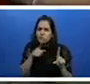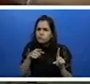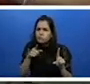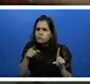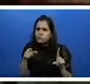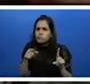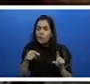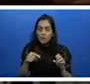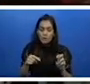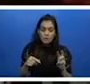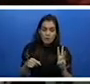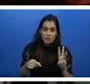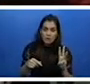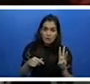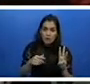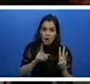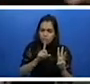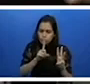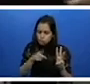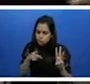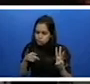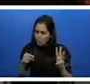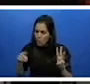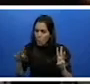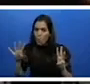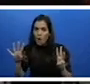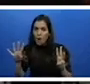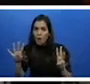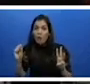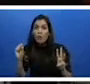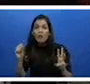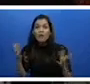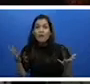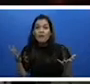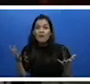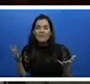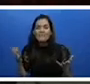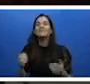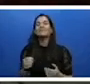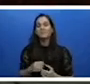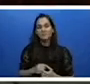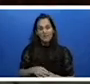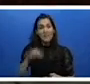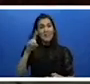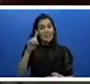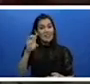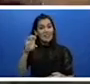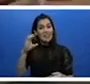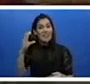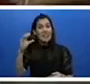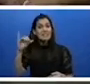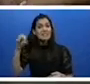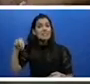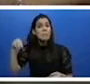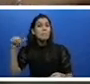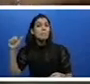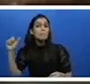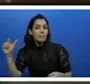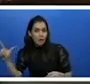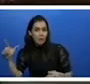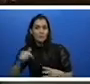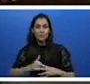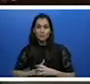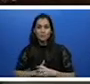entre o 3 e o 4, o que eles são? Decimais. Eu tenho 3 inteiros mais um